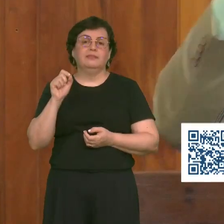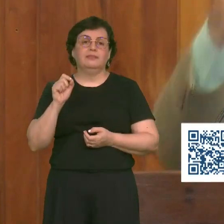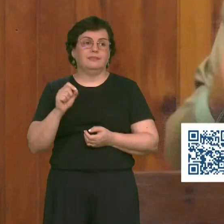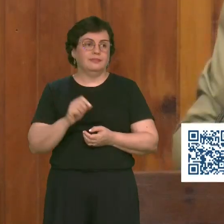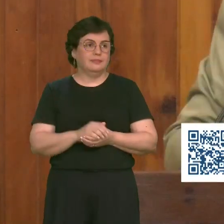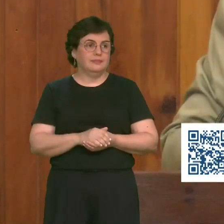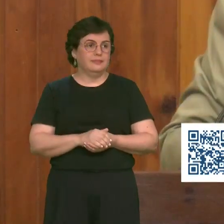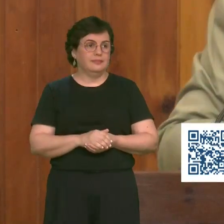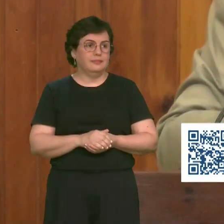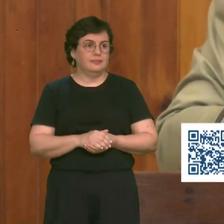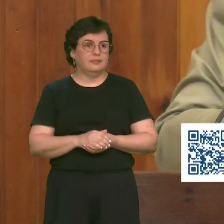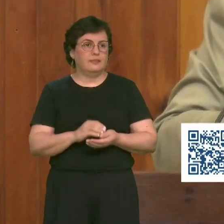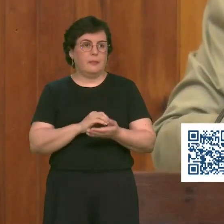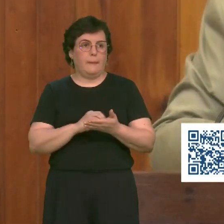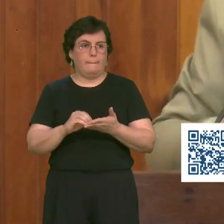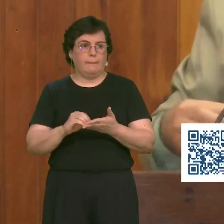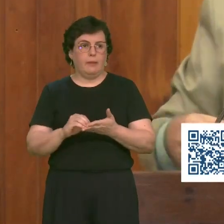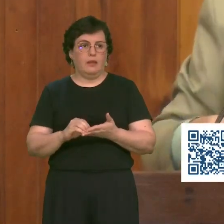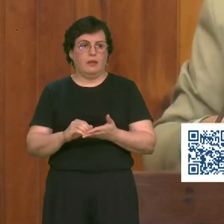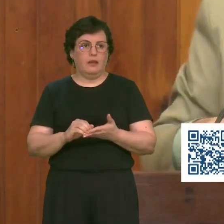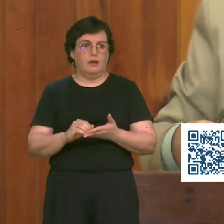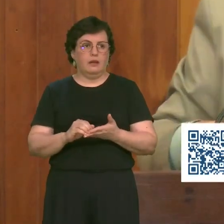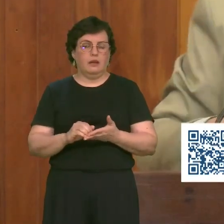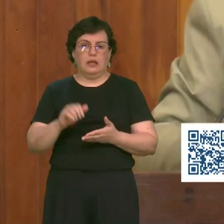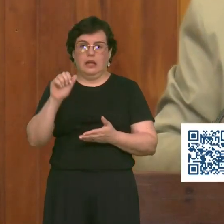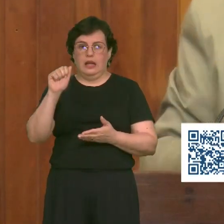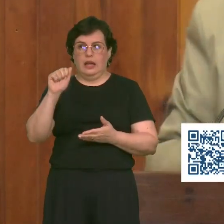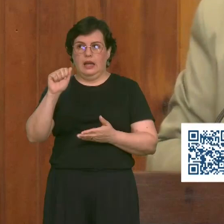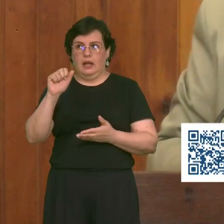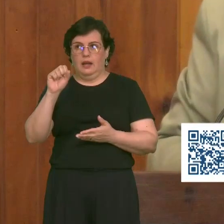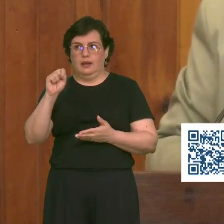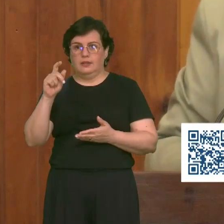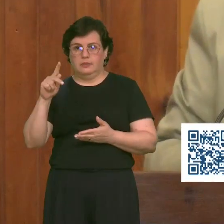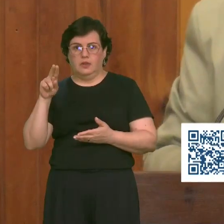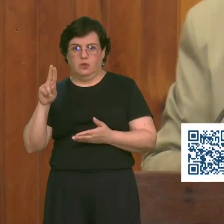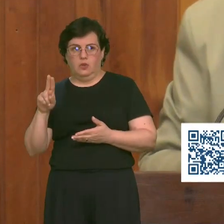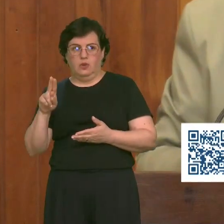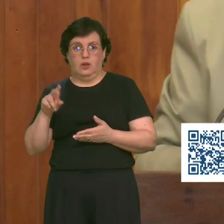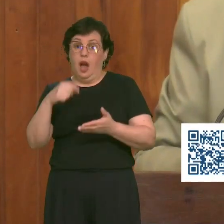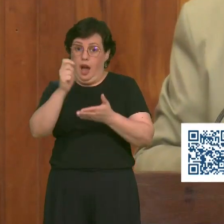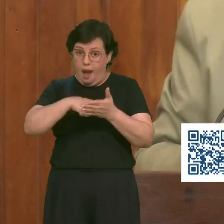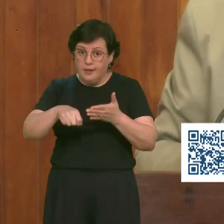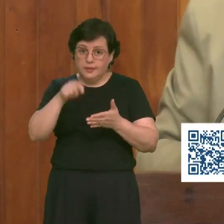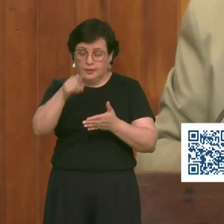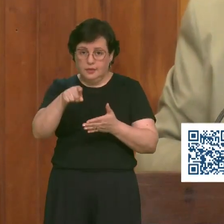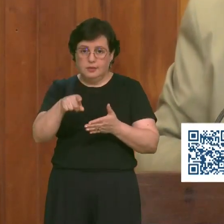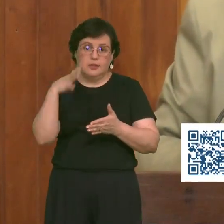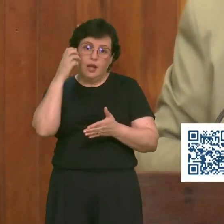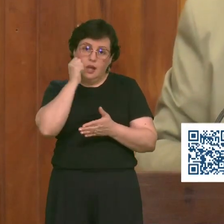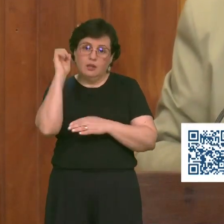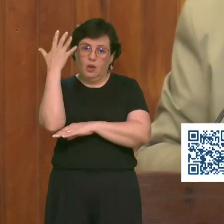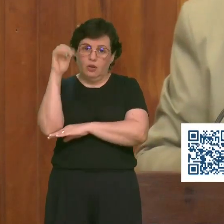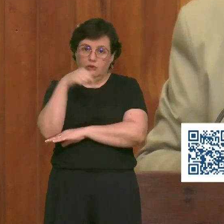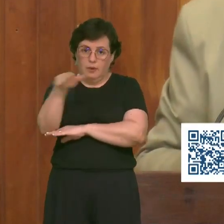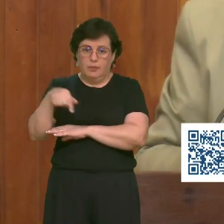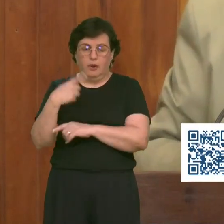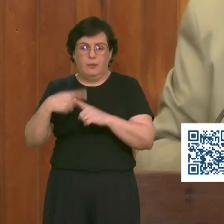a secretaria fpu né o prefeito através da spu assine esse adote atleta que está prejudicando